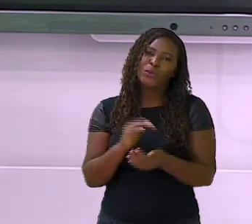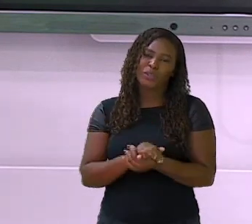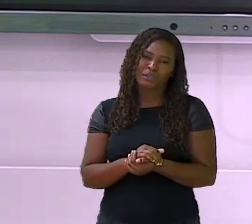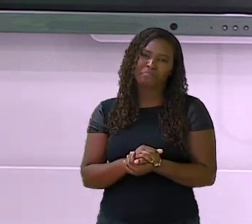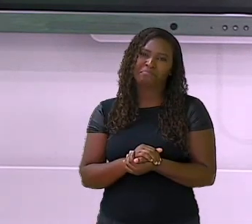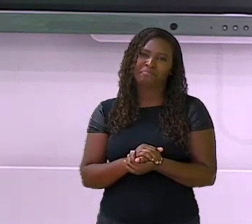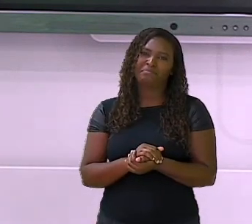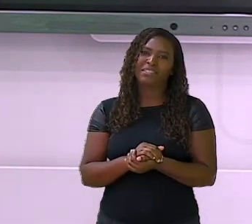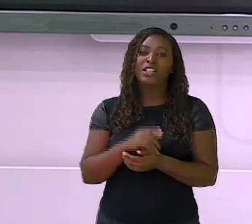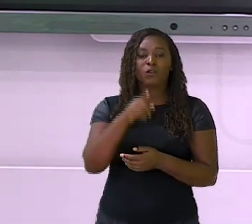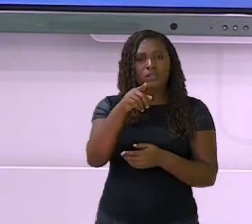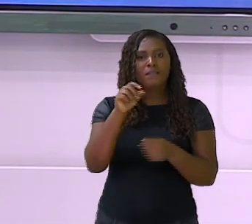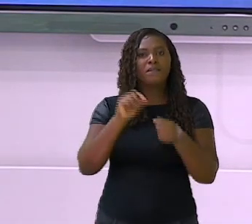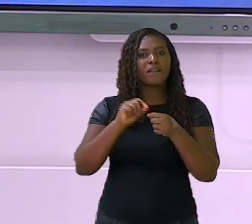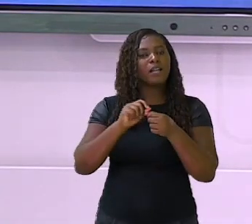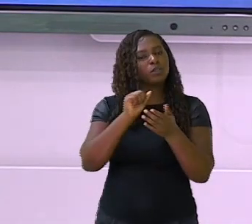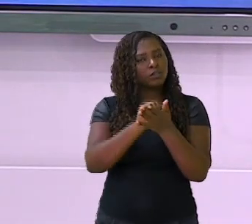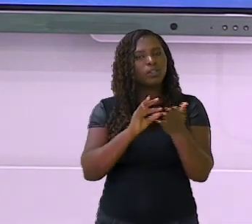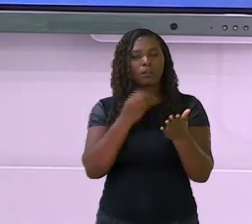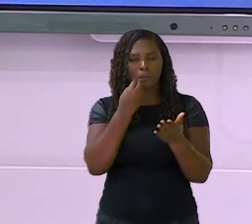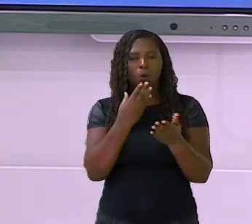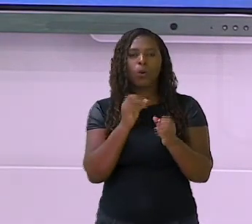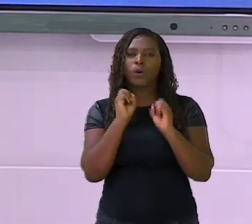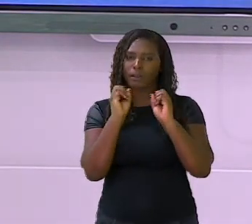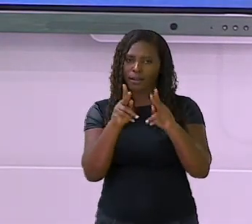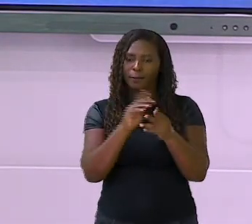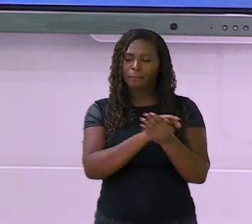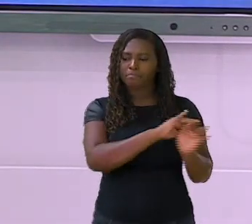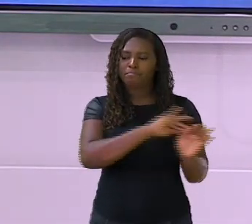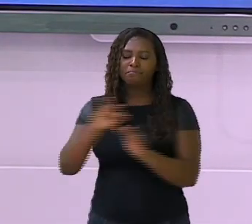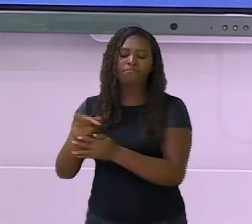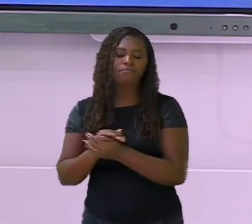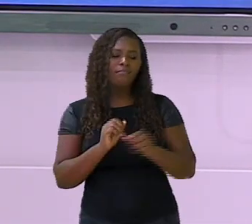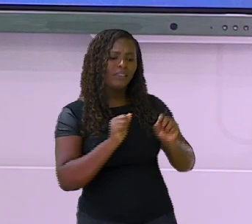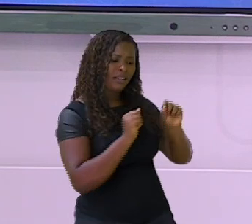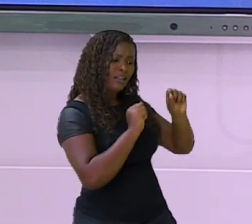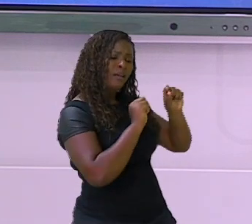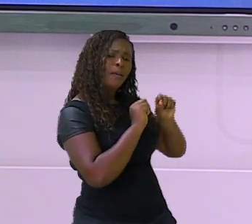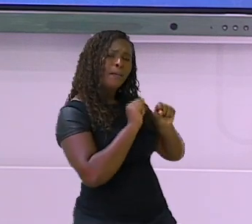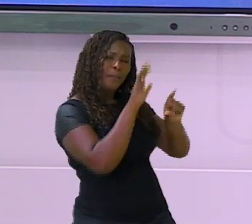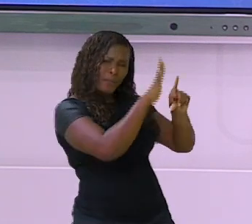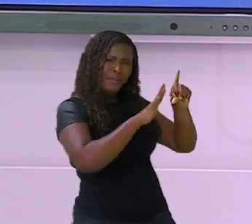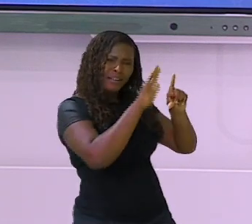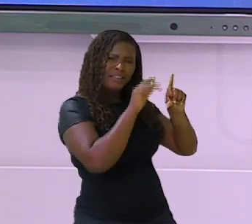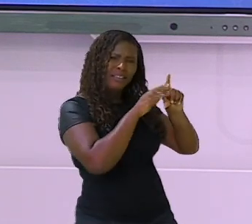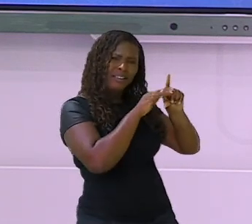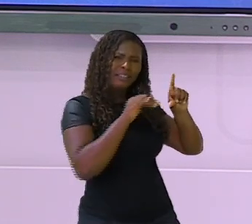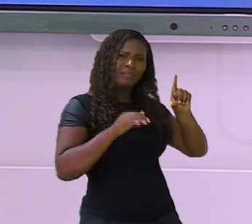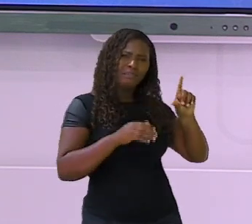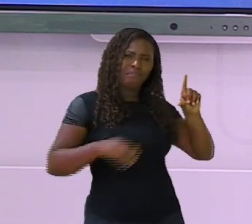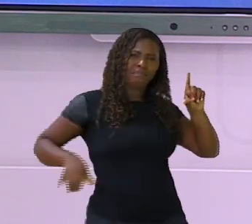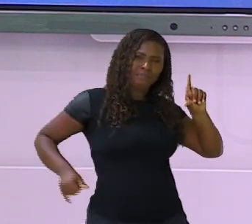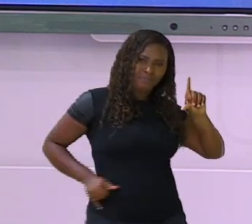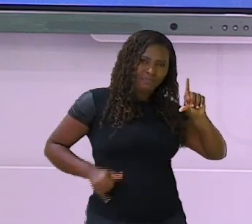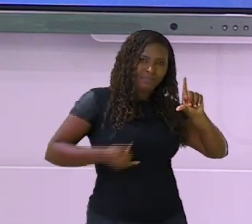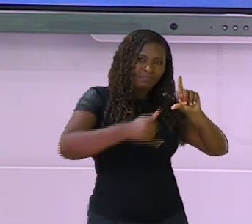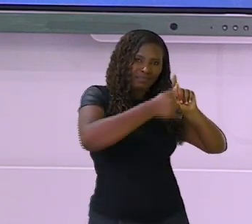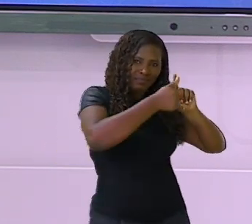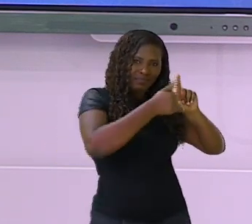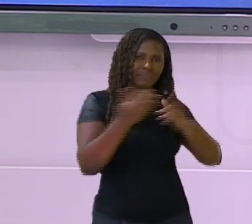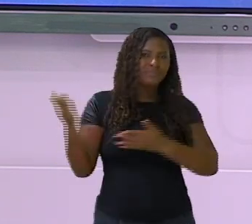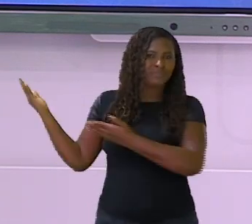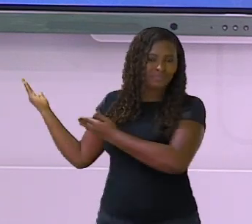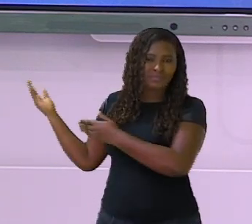acessar as nossas atividades na plataforma SMED-GV, aponte a câmera do seu celular na imagem que aparece no canto da